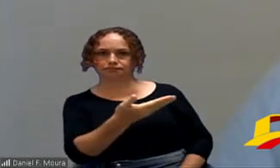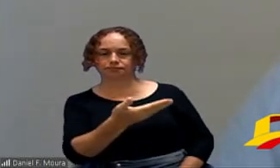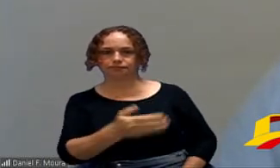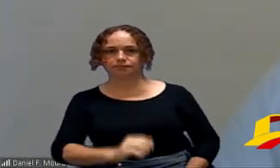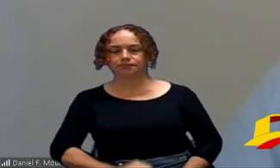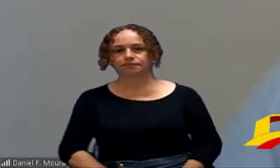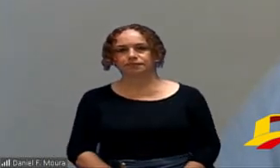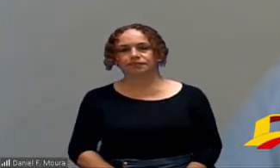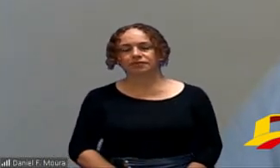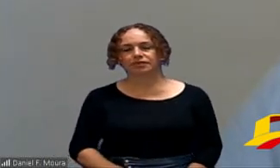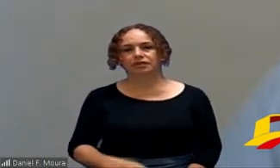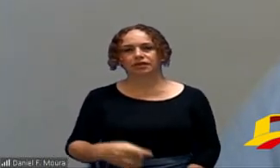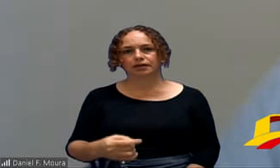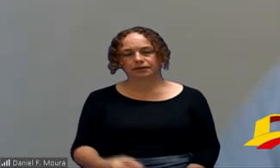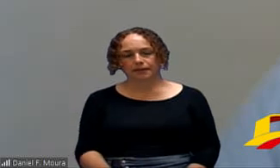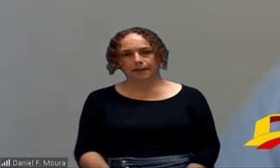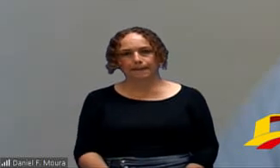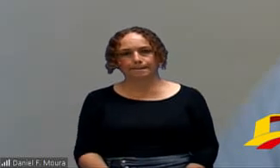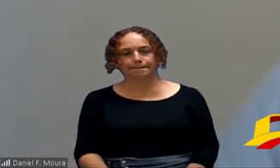Deixa eu só ver aqui.